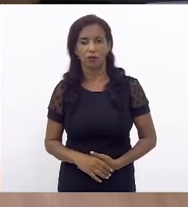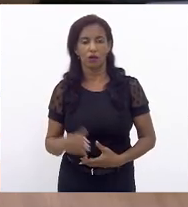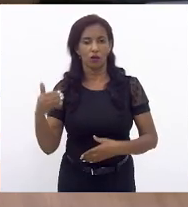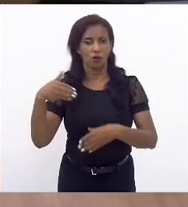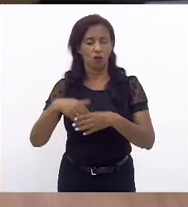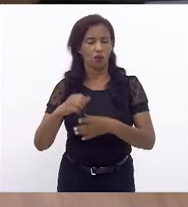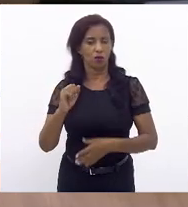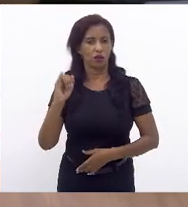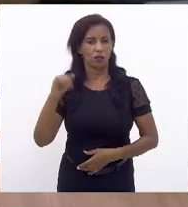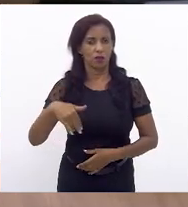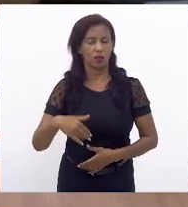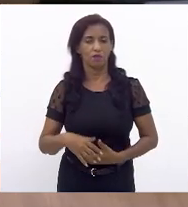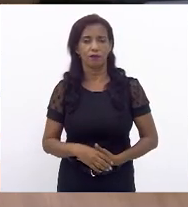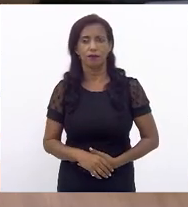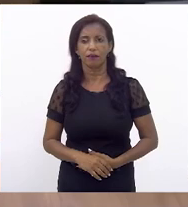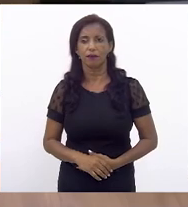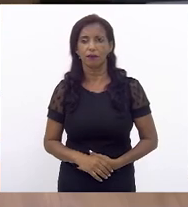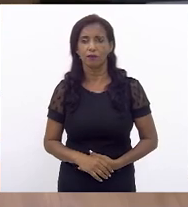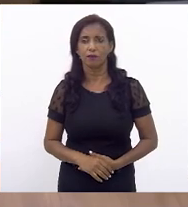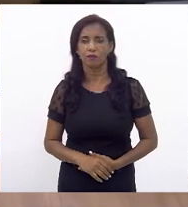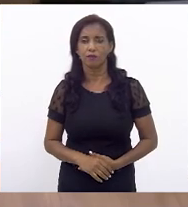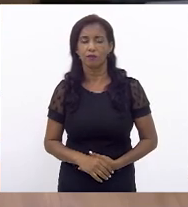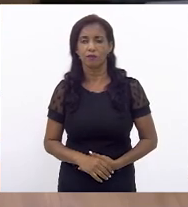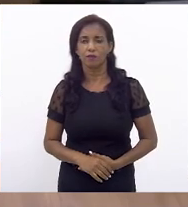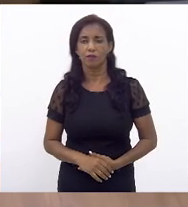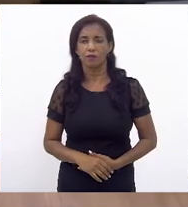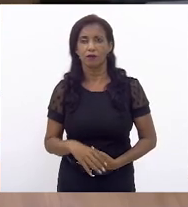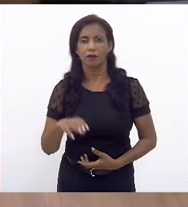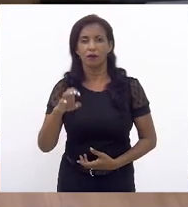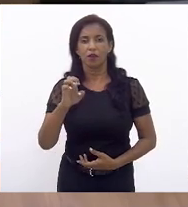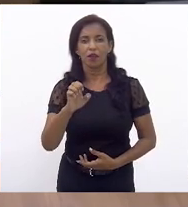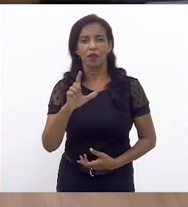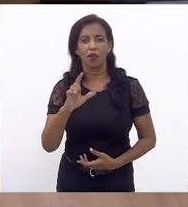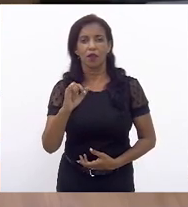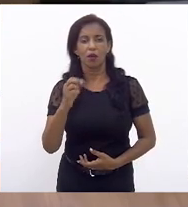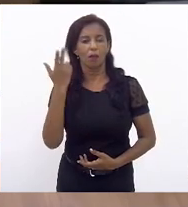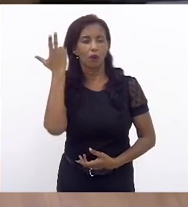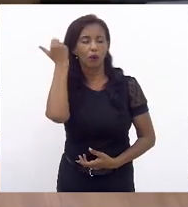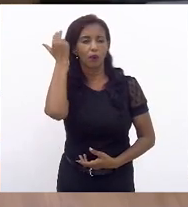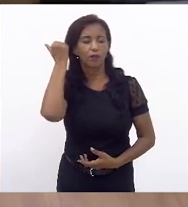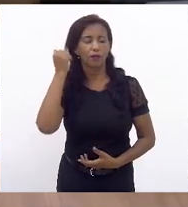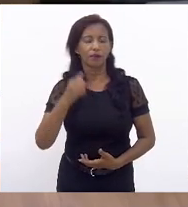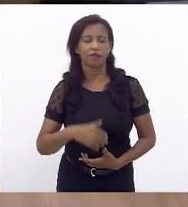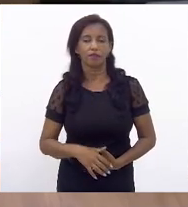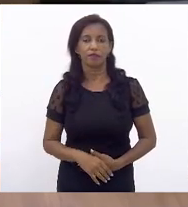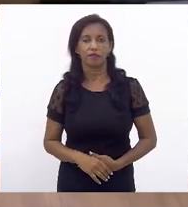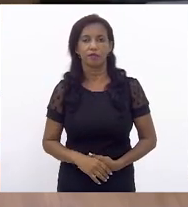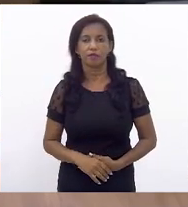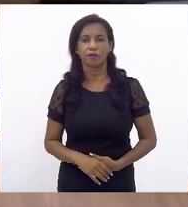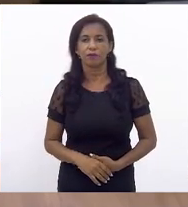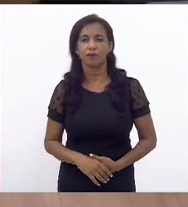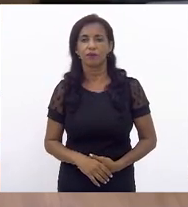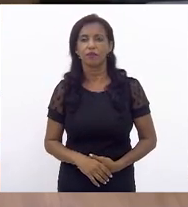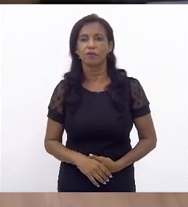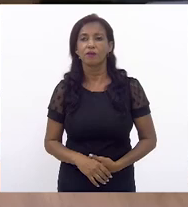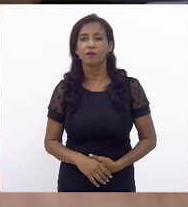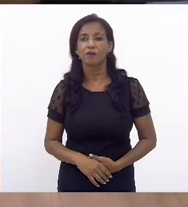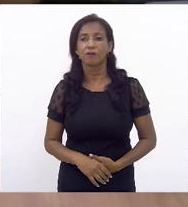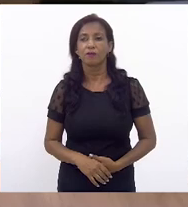Voto sim, presidente. Deputado doutor Deodalto, vota sim. Deputado Eliomar Coelho. Deputado Eliomar